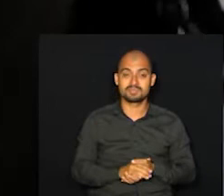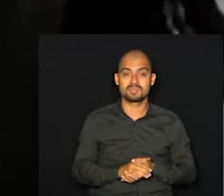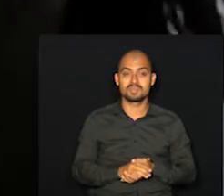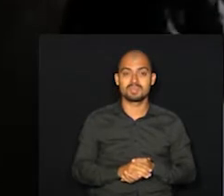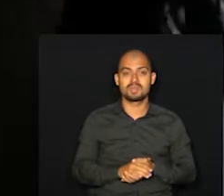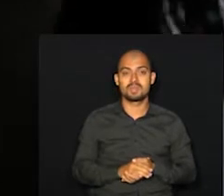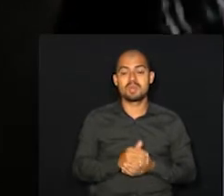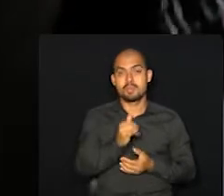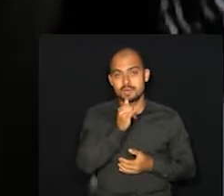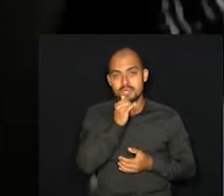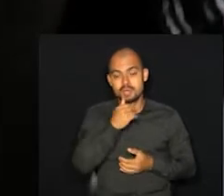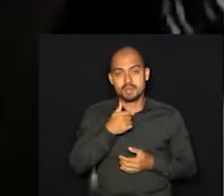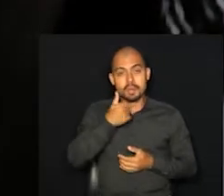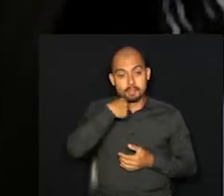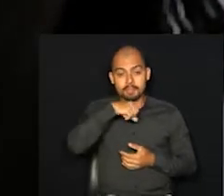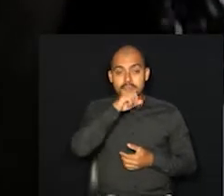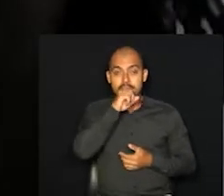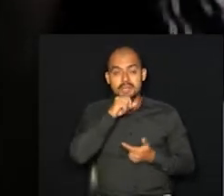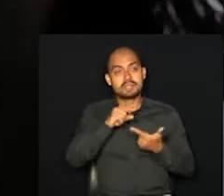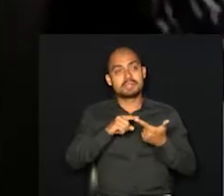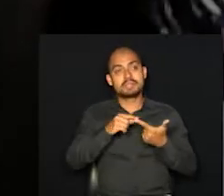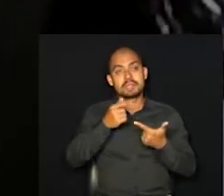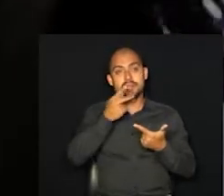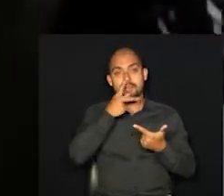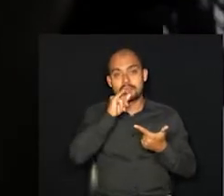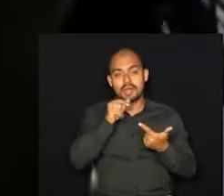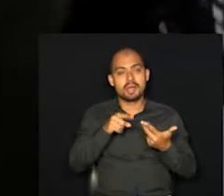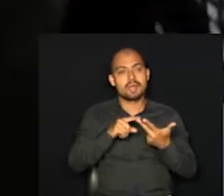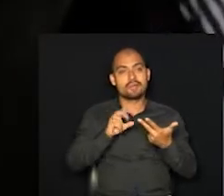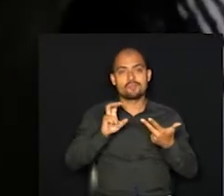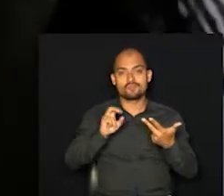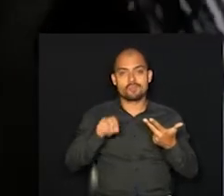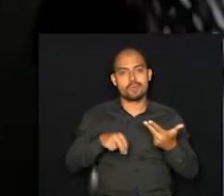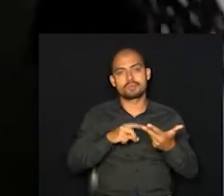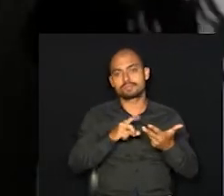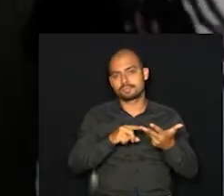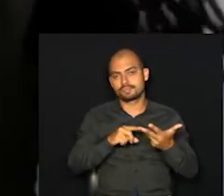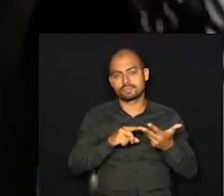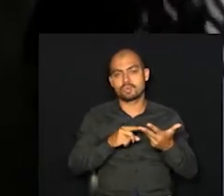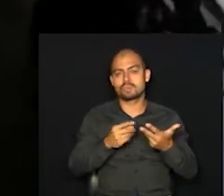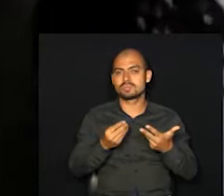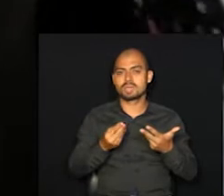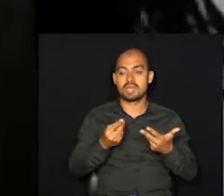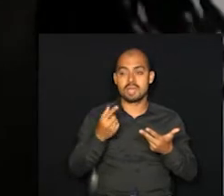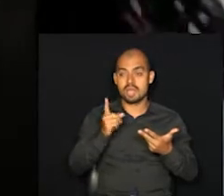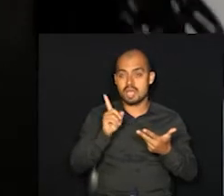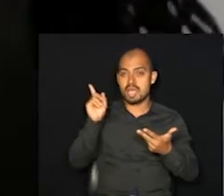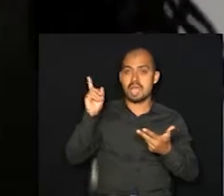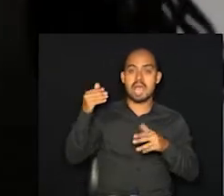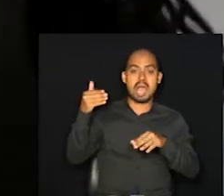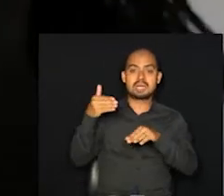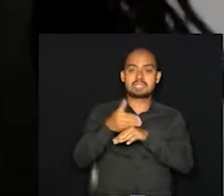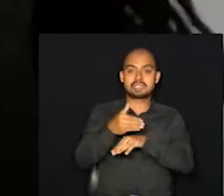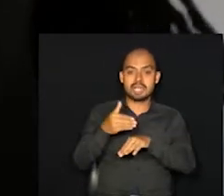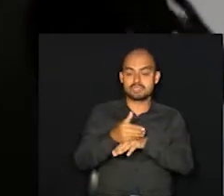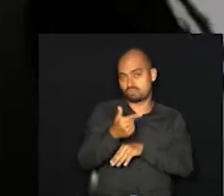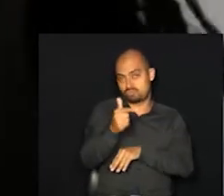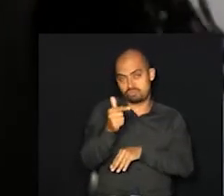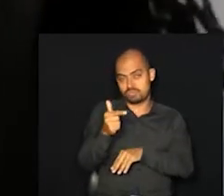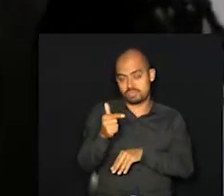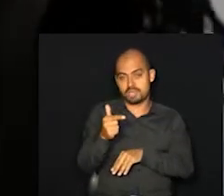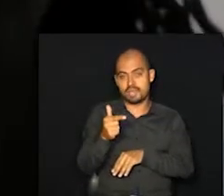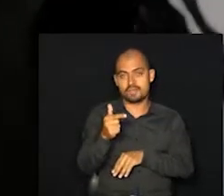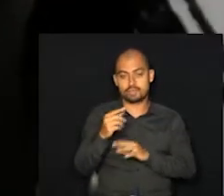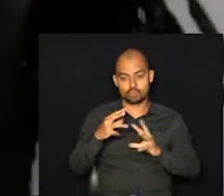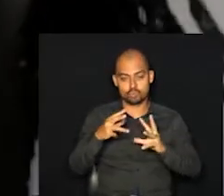minha mãe, meu pai, minha avó, os meus bisavós, eles não tiveram acesso a tudo que a gente tem. Eles não tiveram